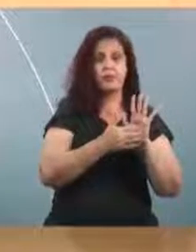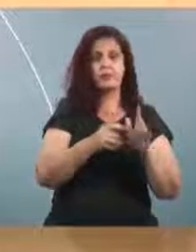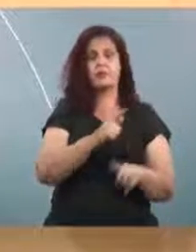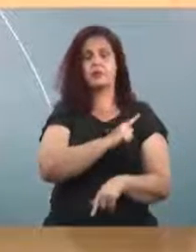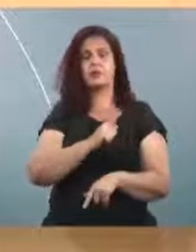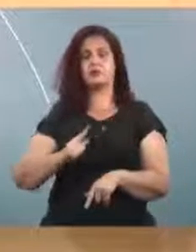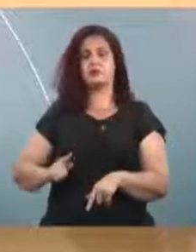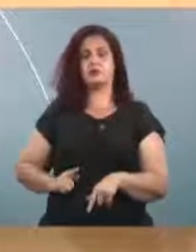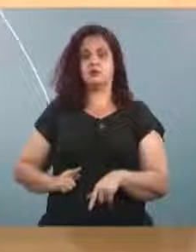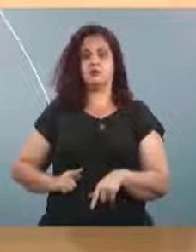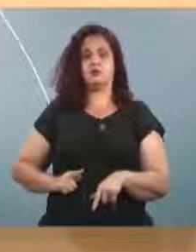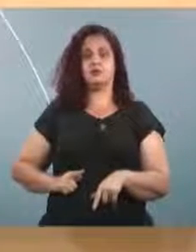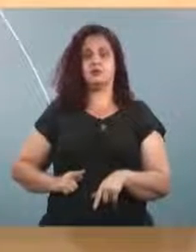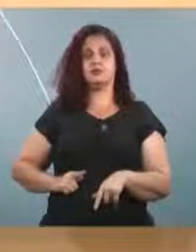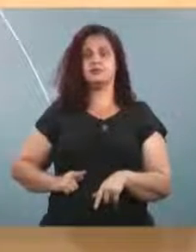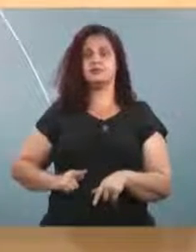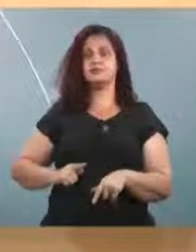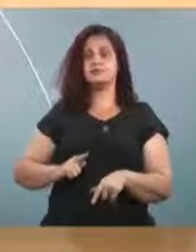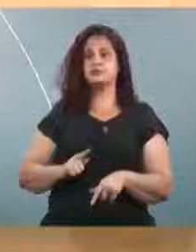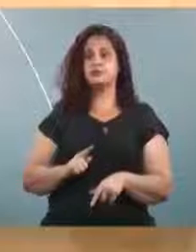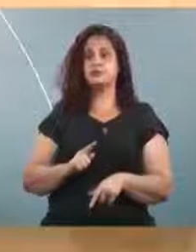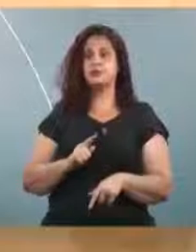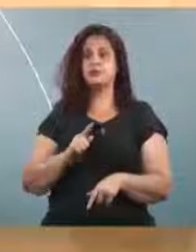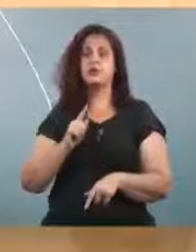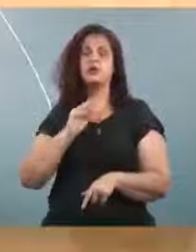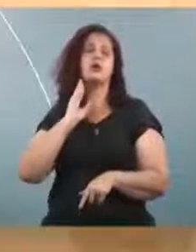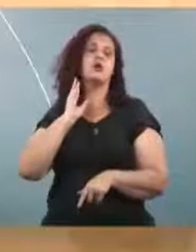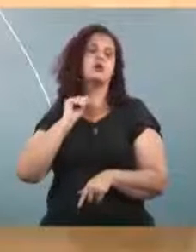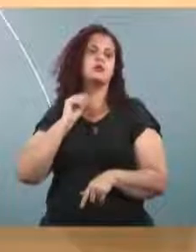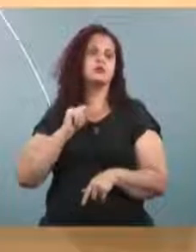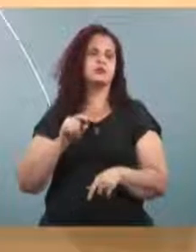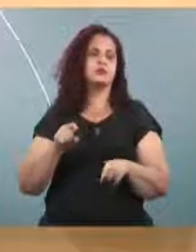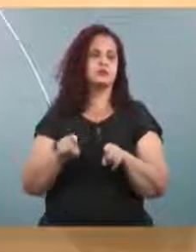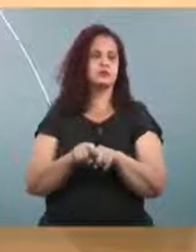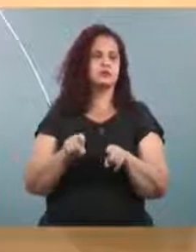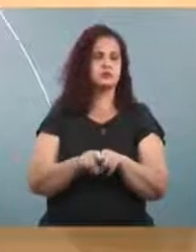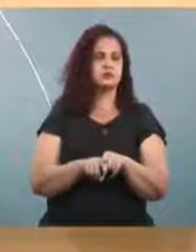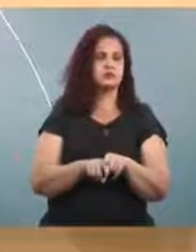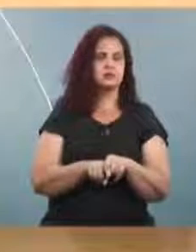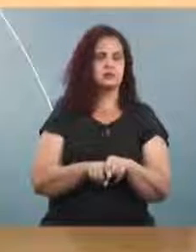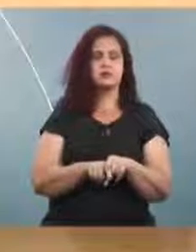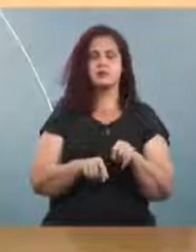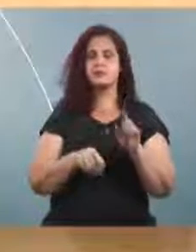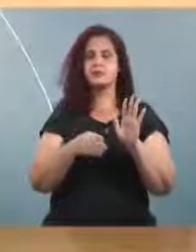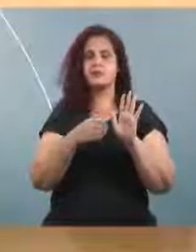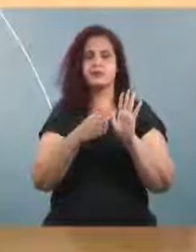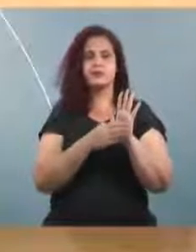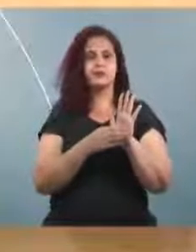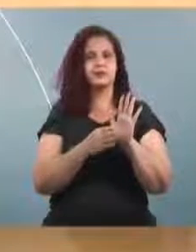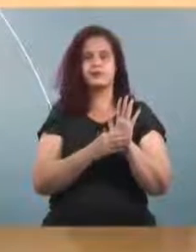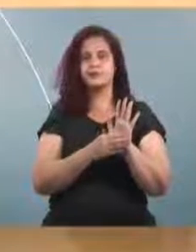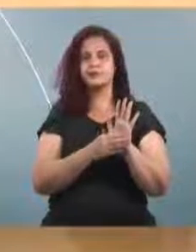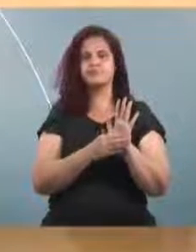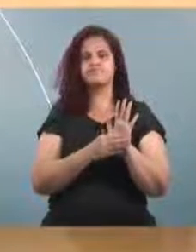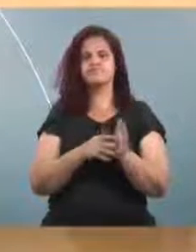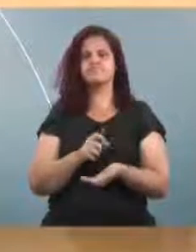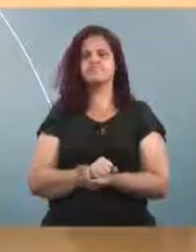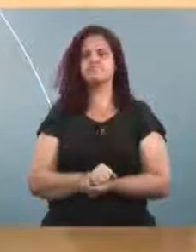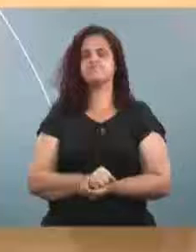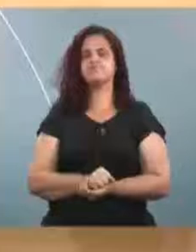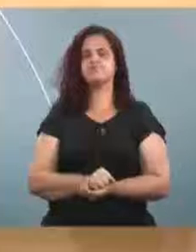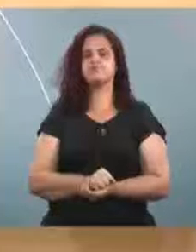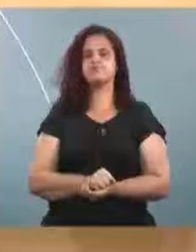Bezerra não se cumpriu foi mais uma mentira e me Fátima Bezerra do PT